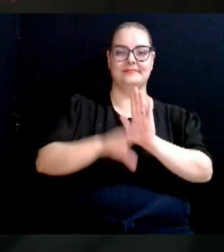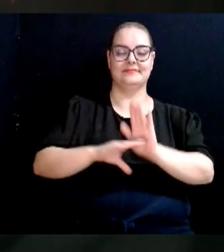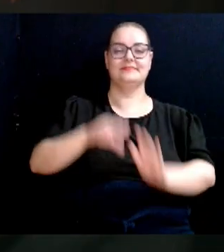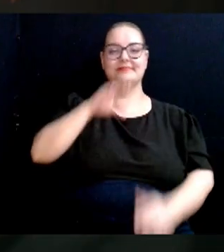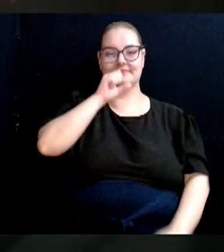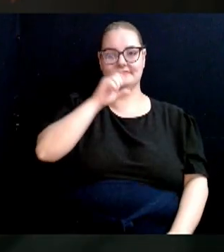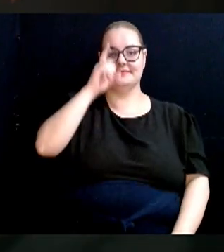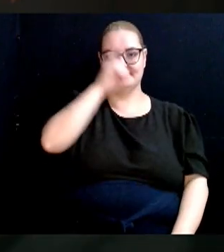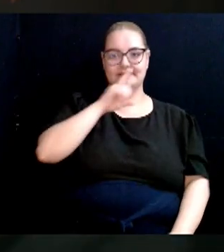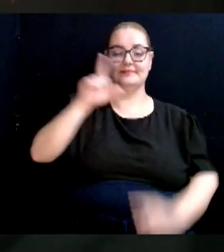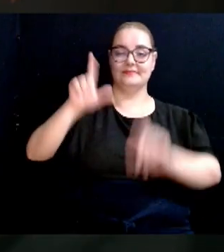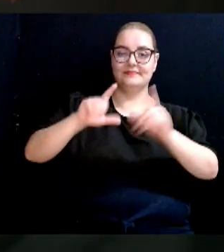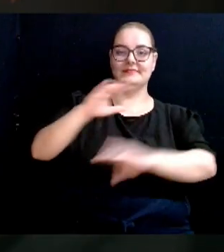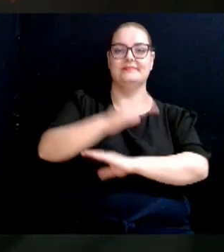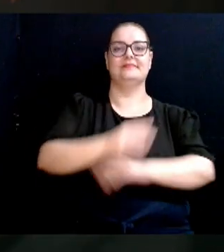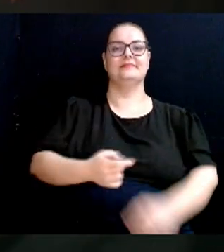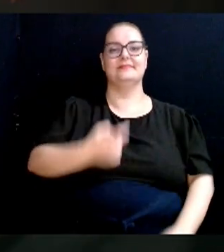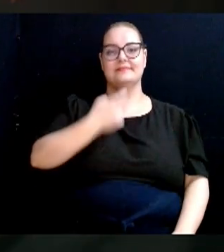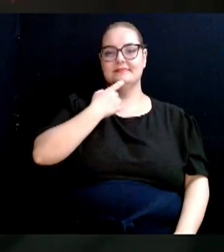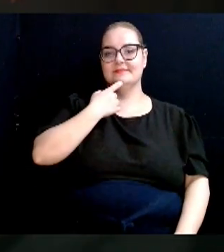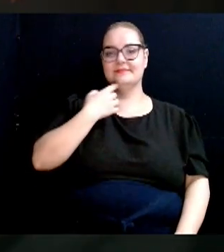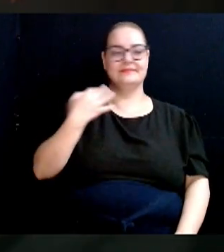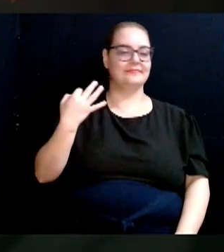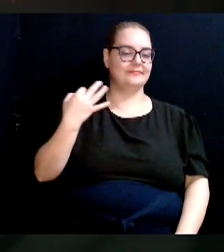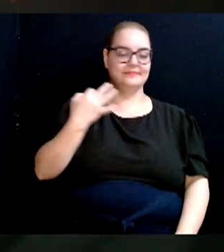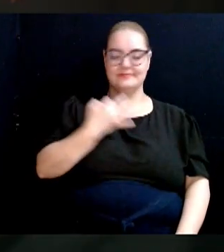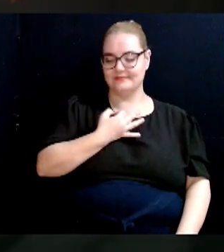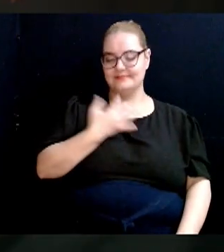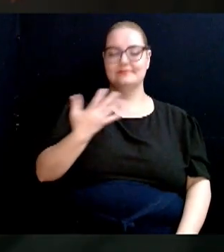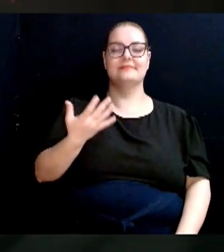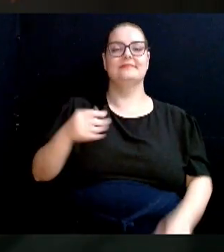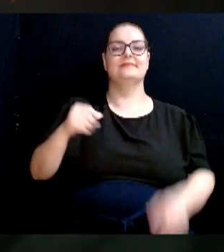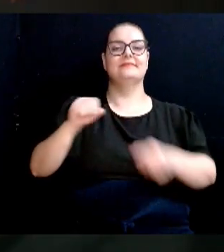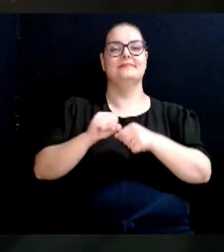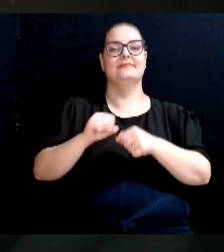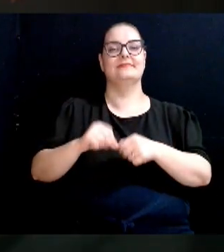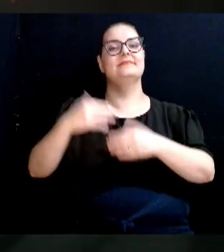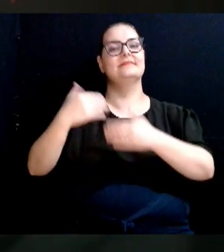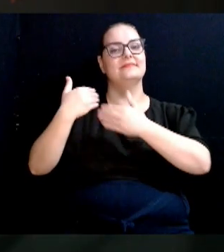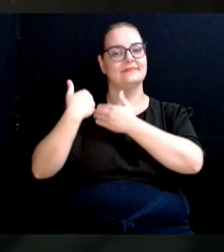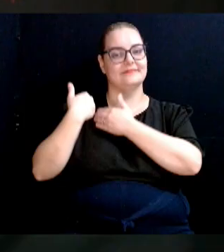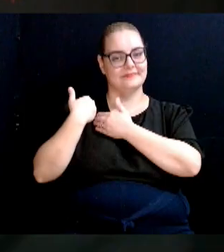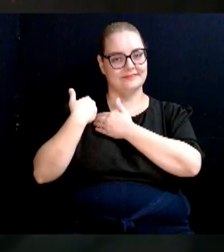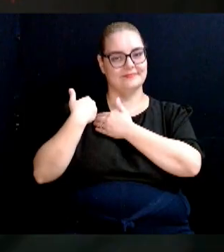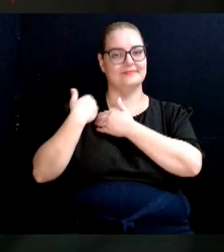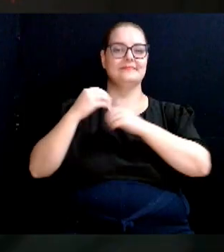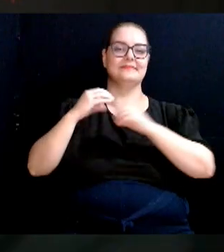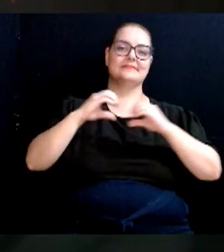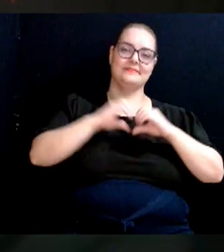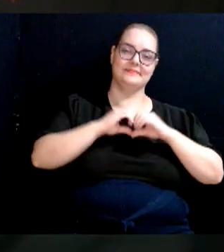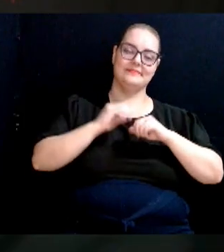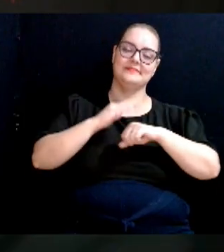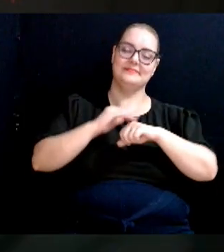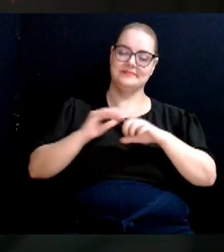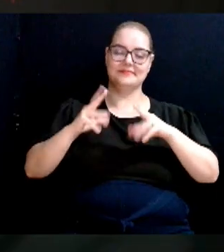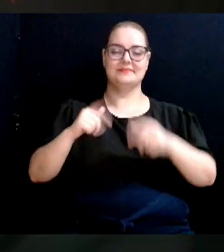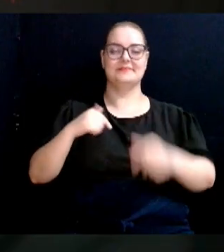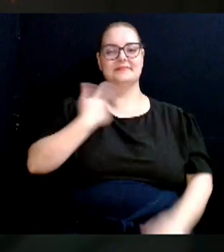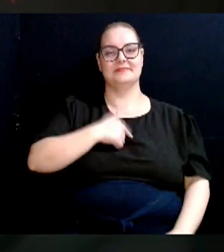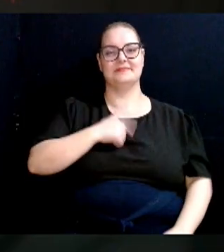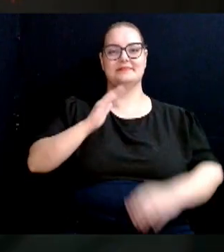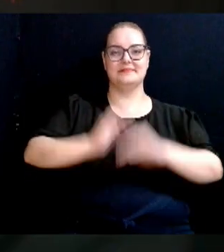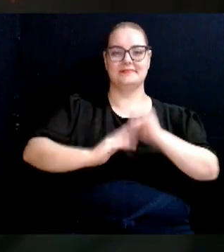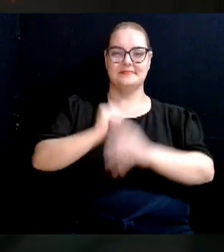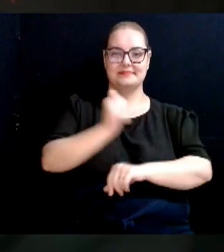Câmara Campinas está espetacular, feita com muita responsabilidade, muito amor e carinho de todos os nossos profissionais aqui